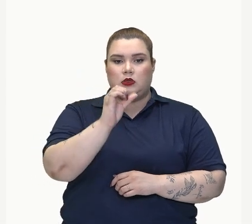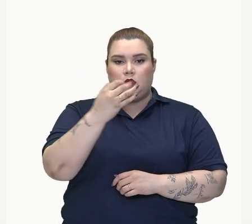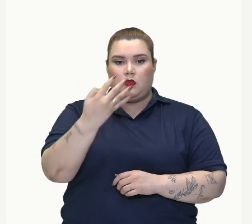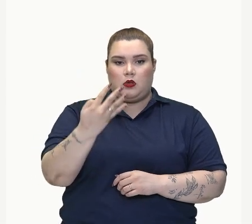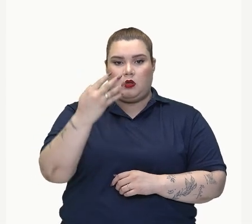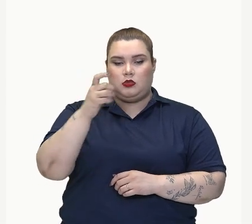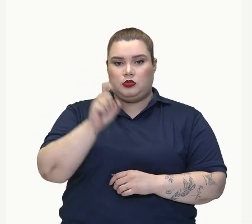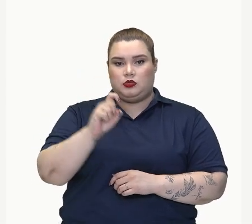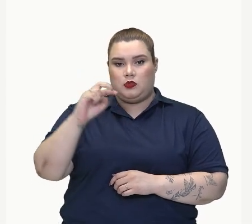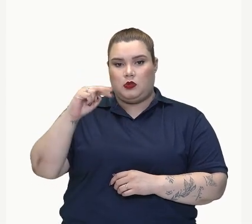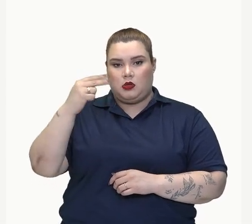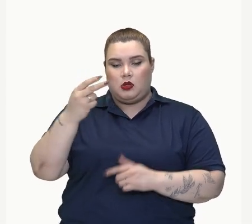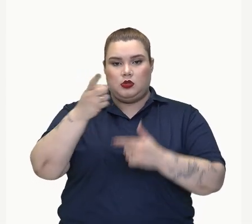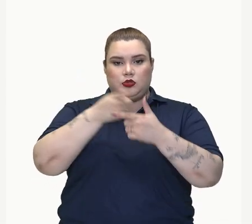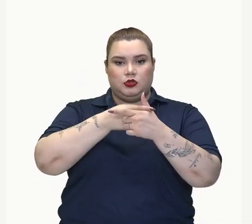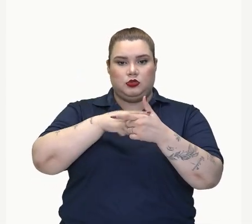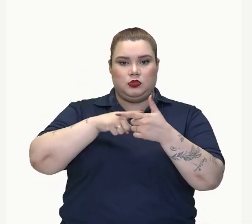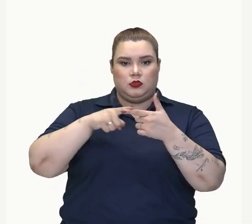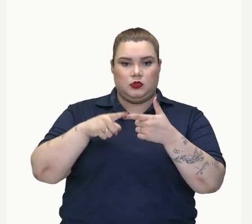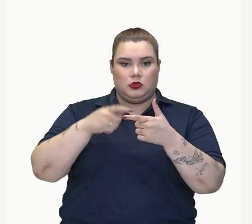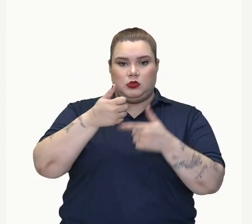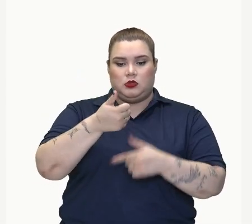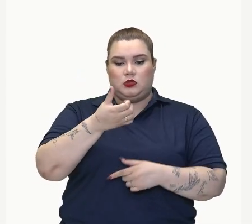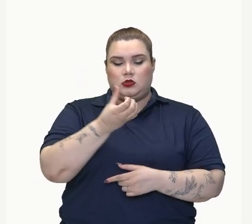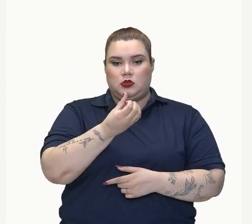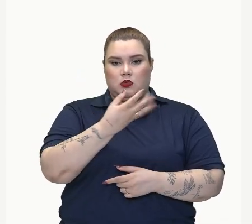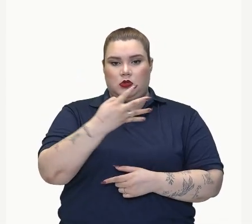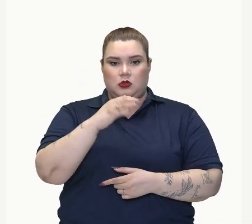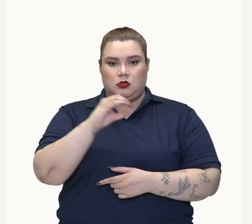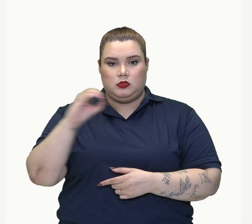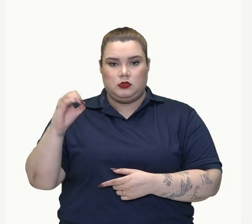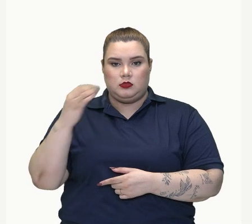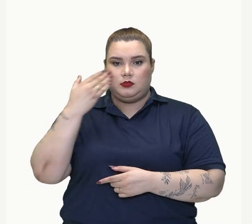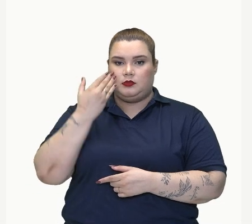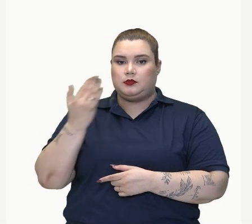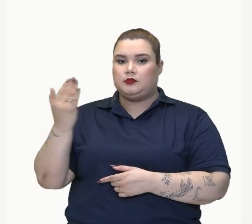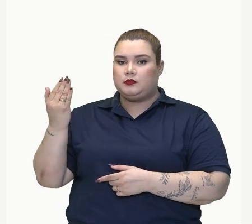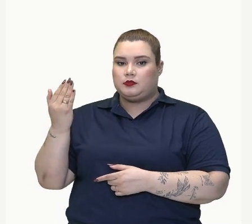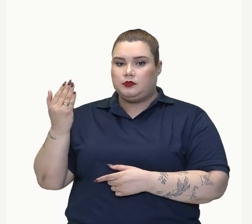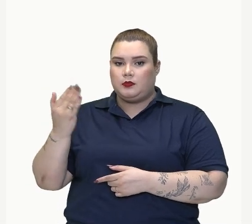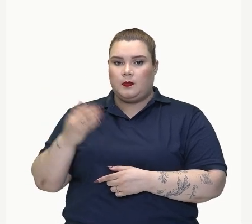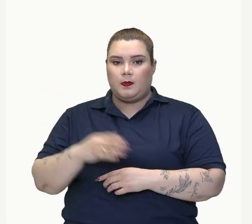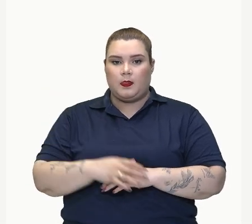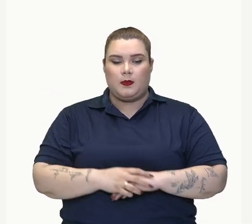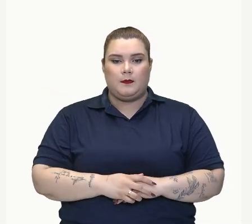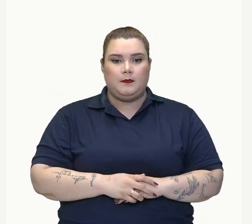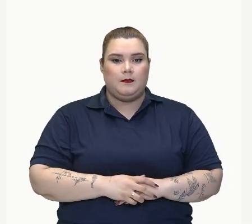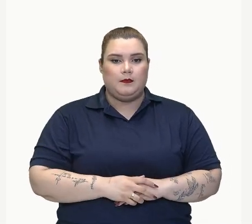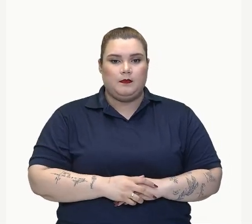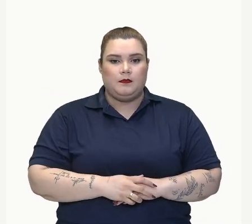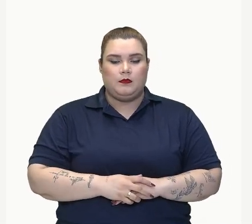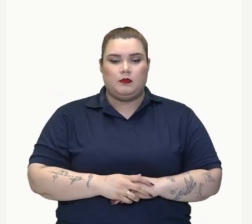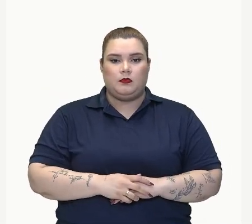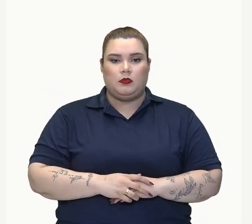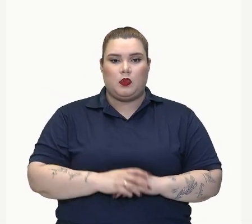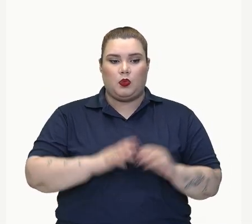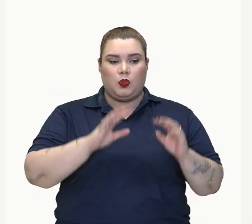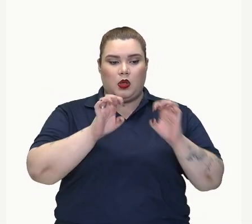valor que nós temos aqui depois da igualdade, né? Então aqui, ó, dividindo por 6.400,